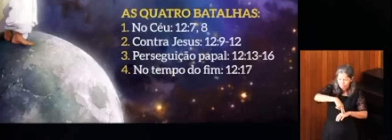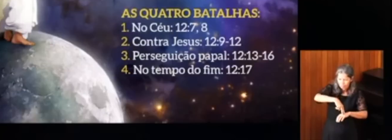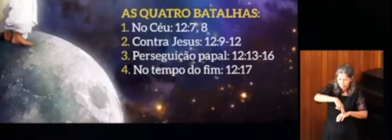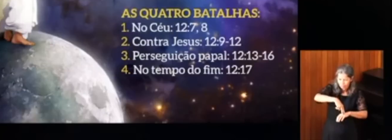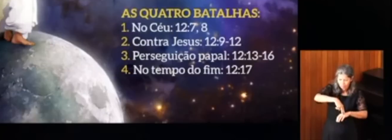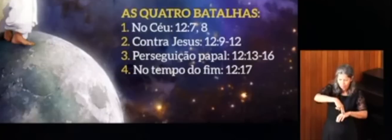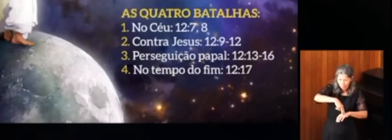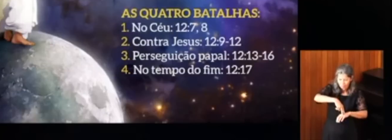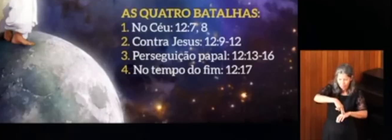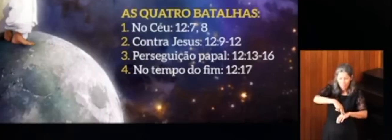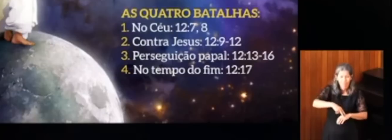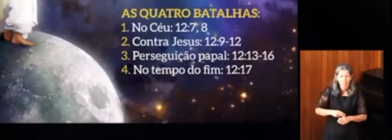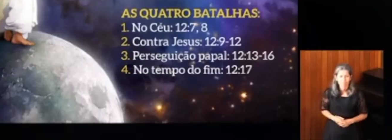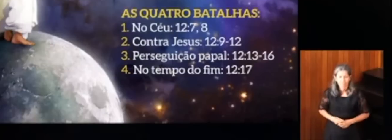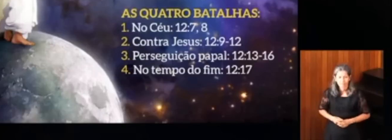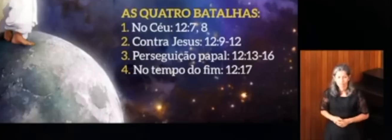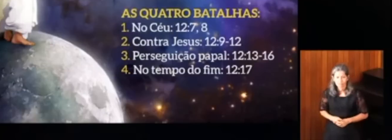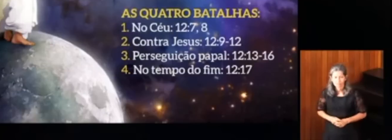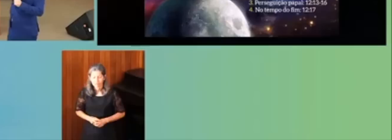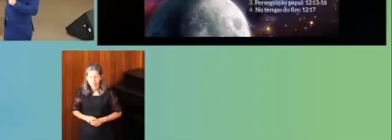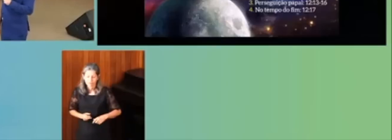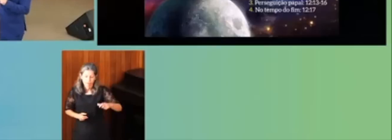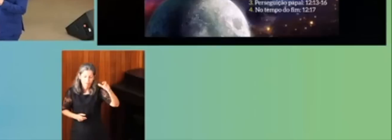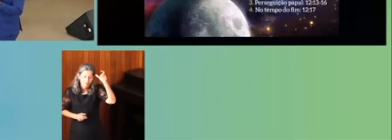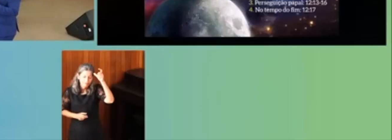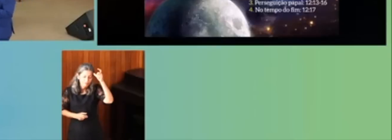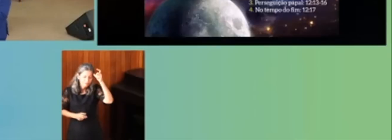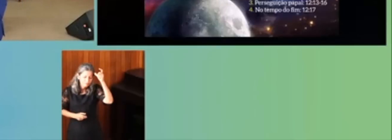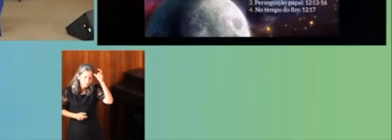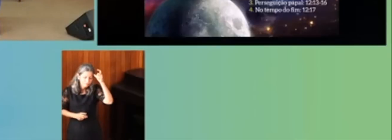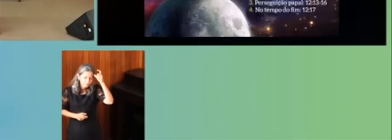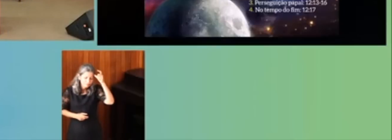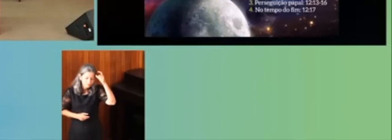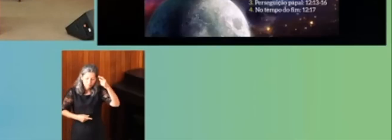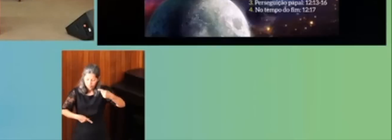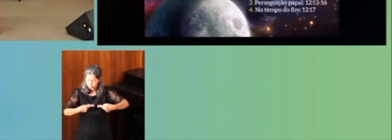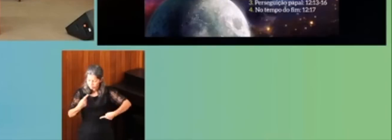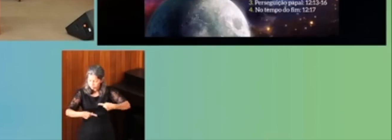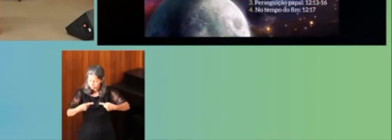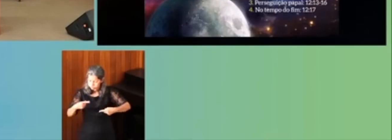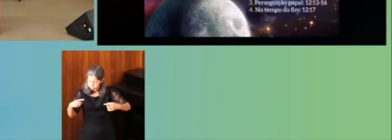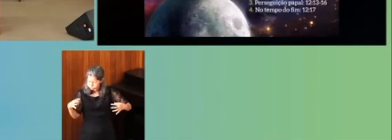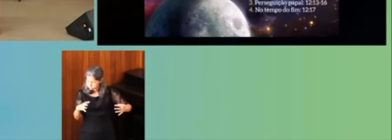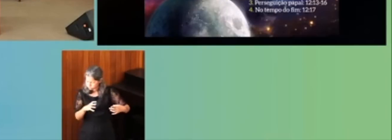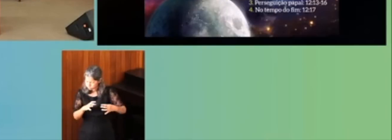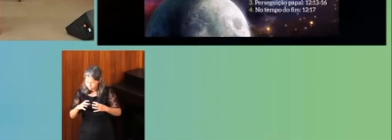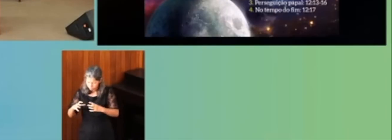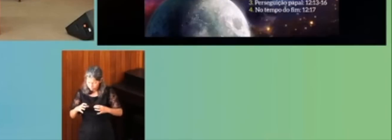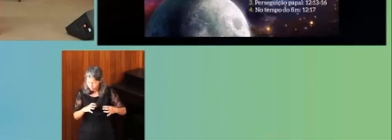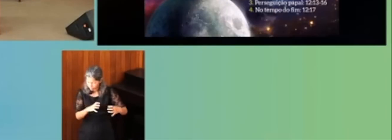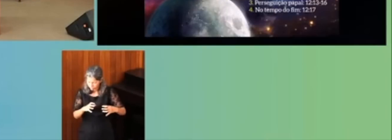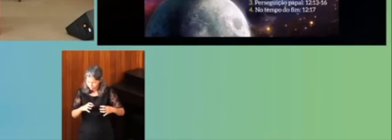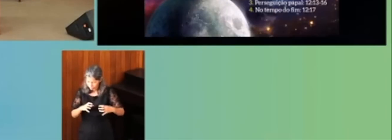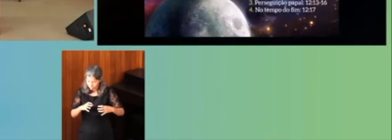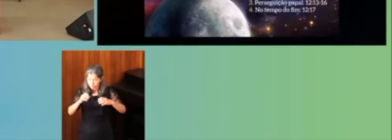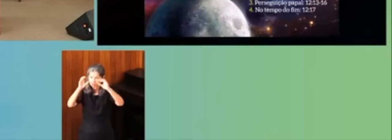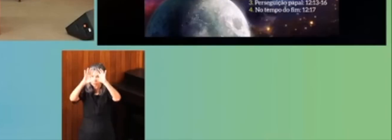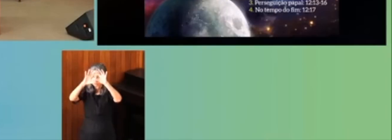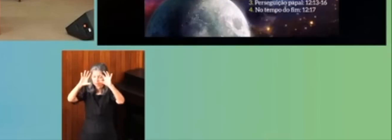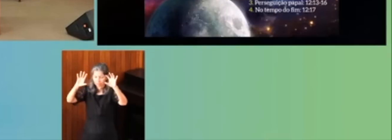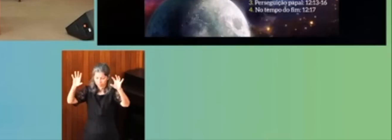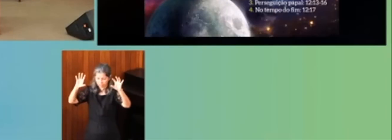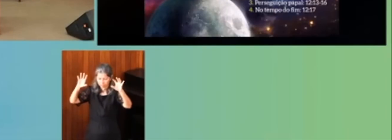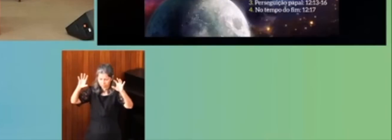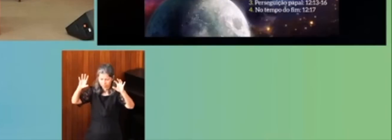gente vê uma batalha no céu. O dragão, ele começa o conflito. Satanás, Lúcifer, né? Começa o conflito no céu e ele é expulso de